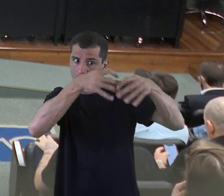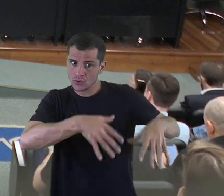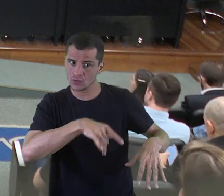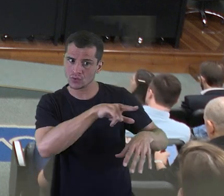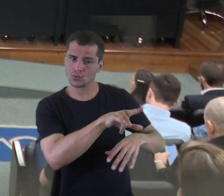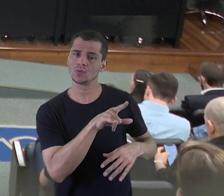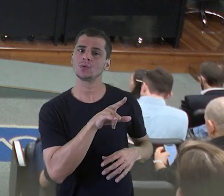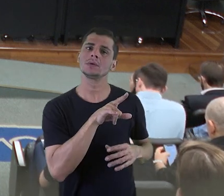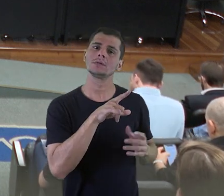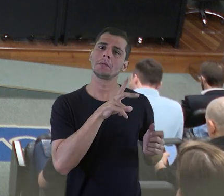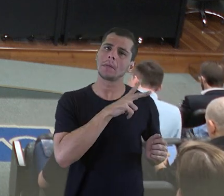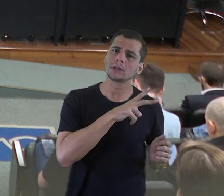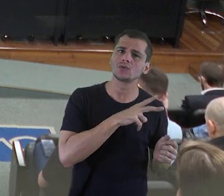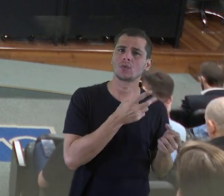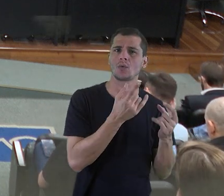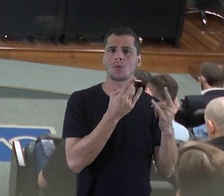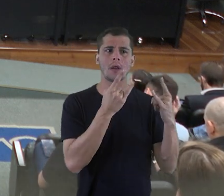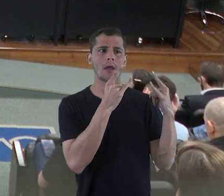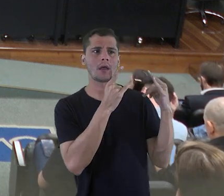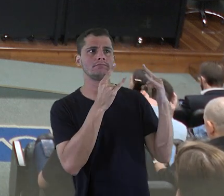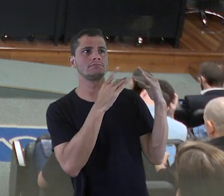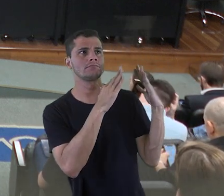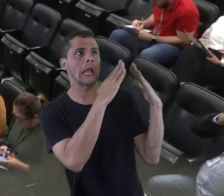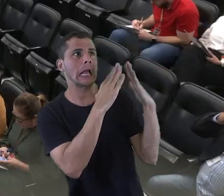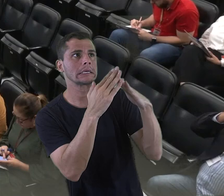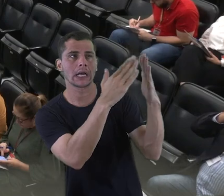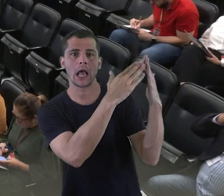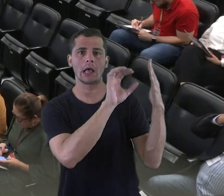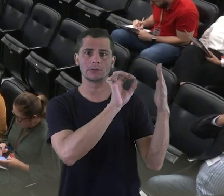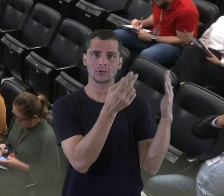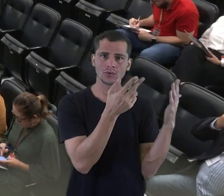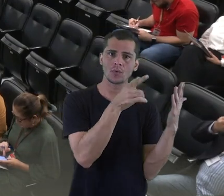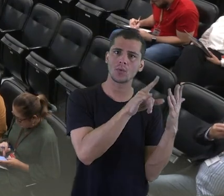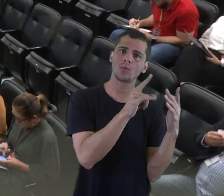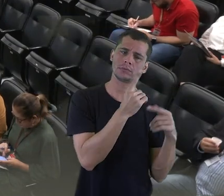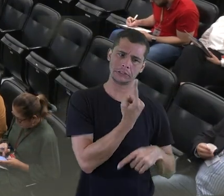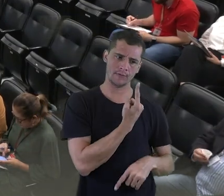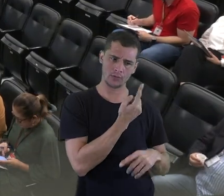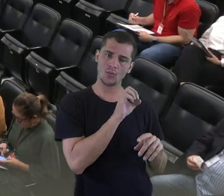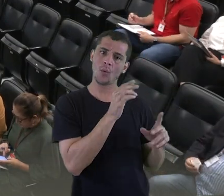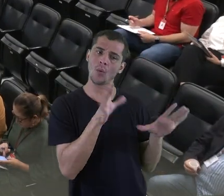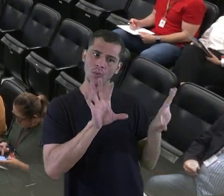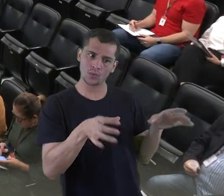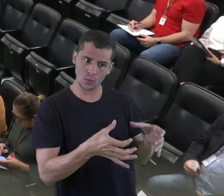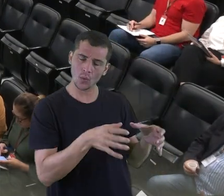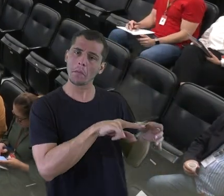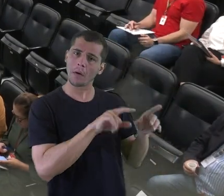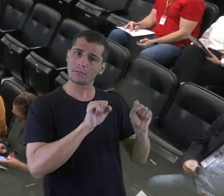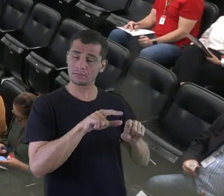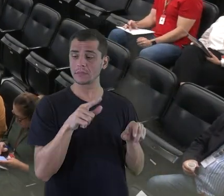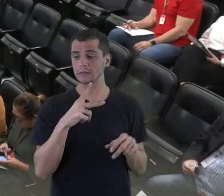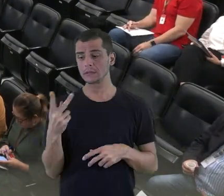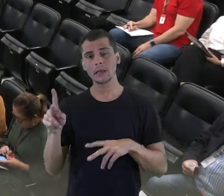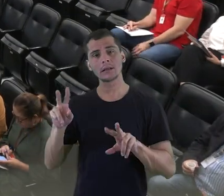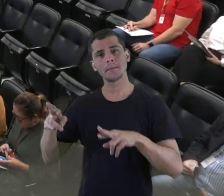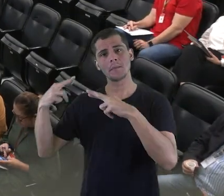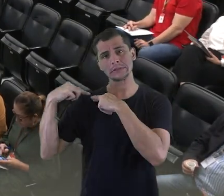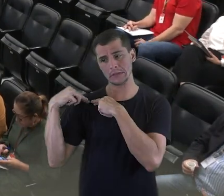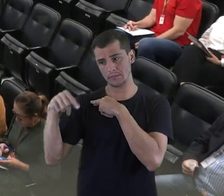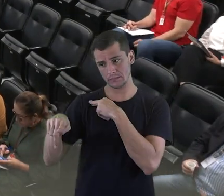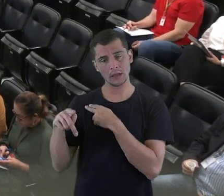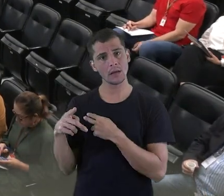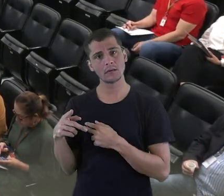responsabilidade aqui é objetiva não tem comprovação de dólar ou de culpa causou dano a terceiro em razão do